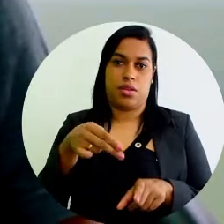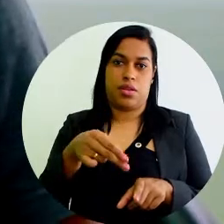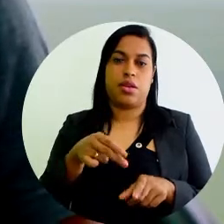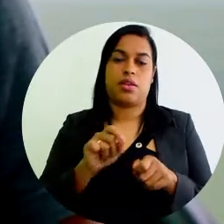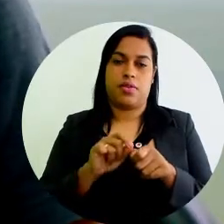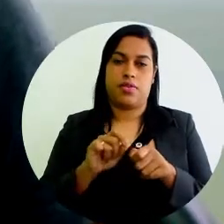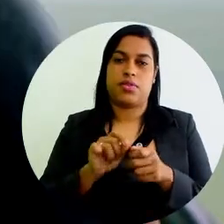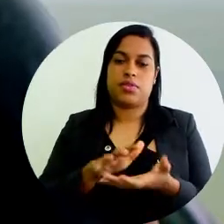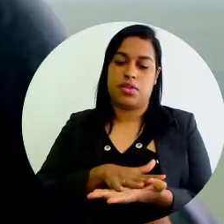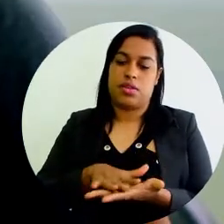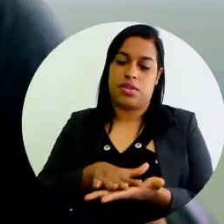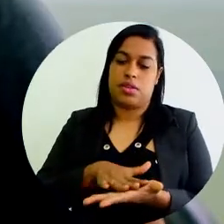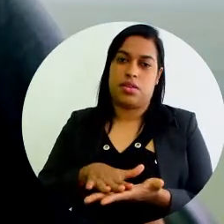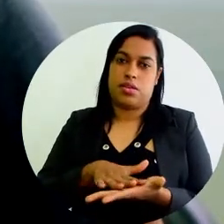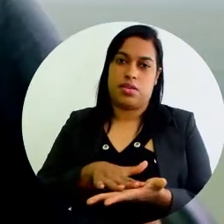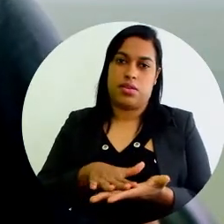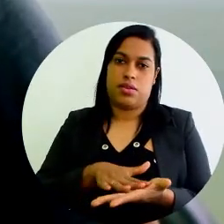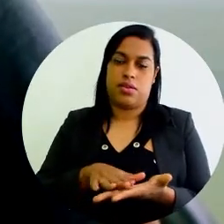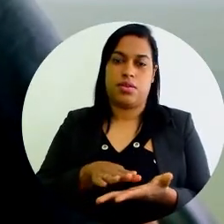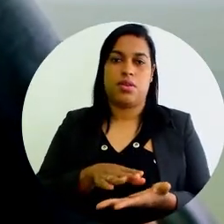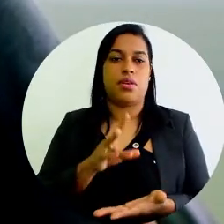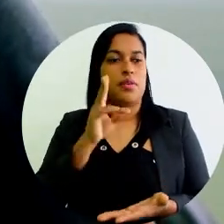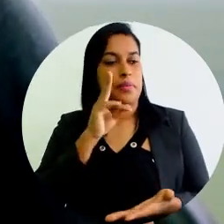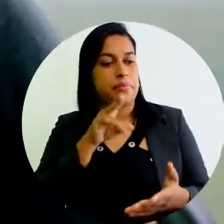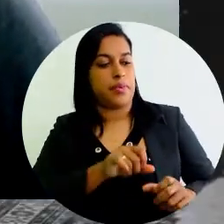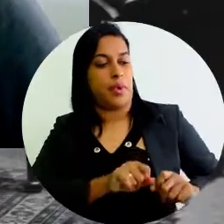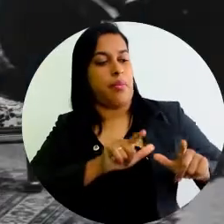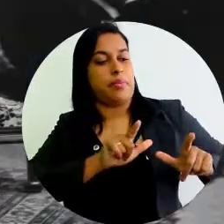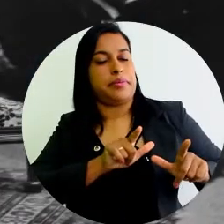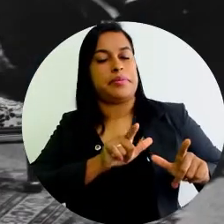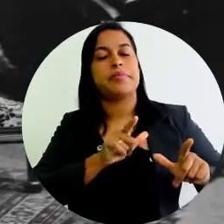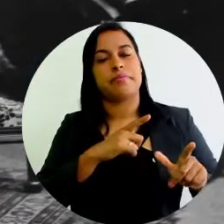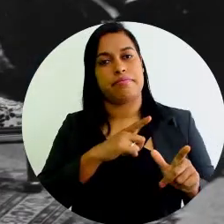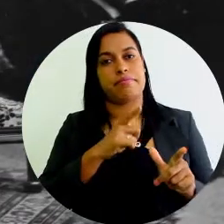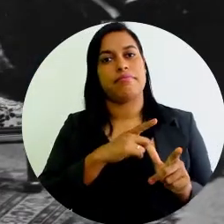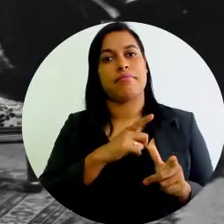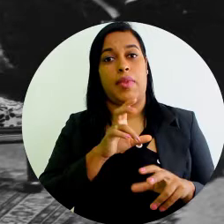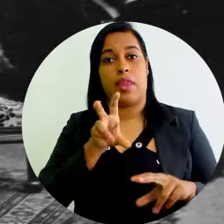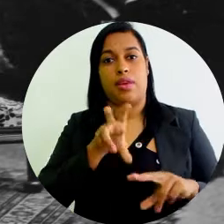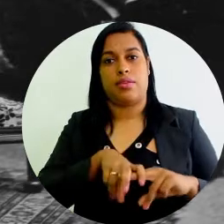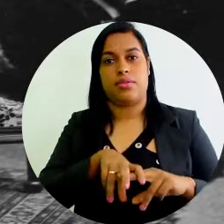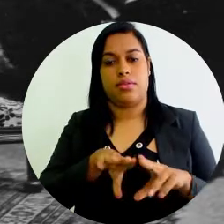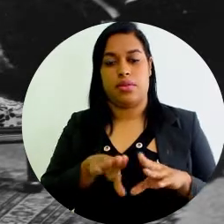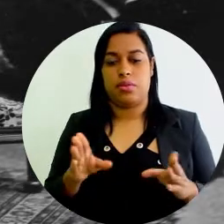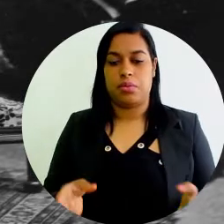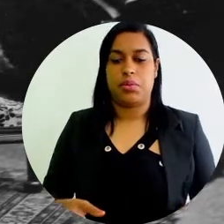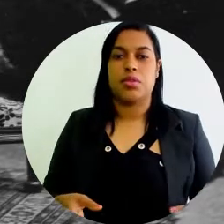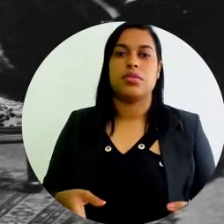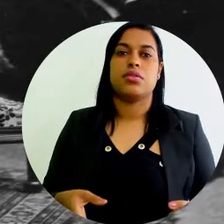Helen, ela fazia a leitura de Braille. Como vocês podem ver na imagem que está aparecendo,